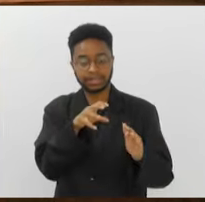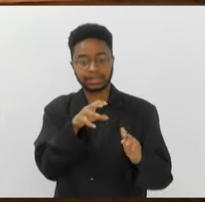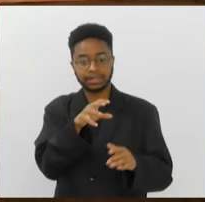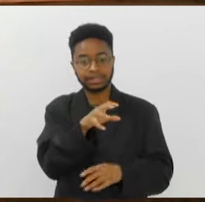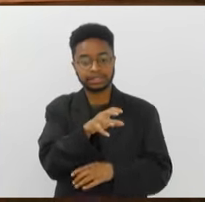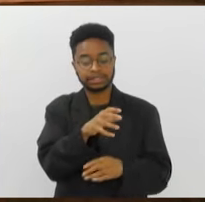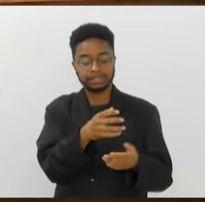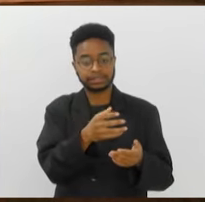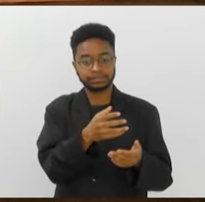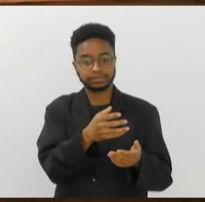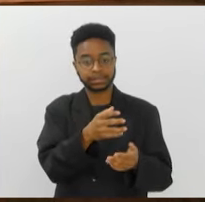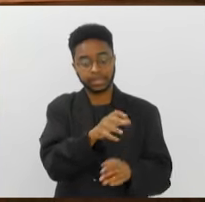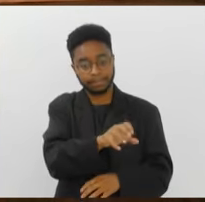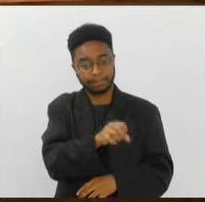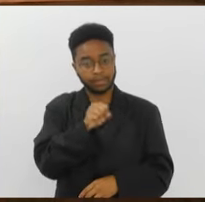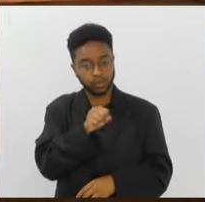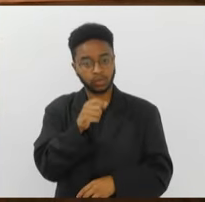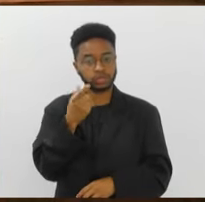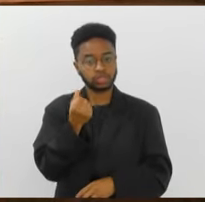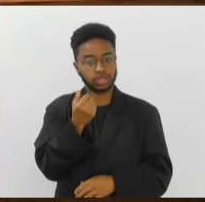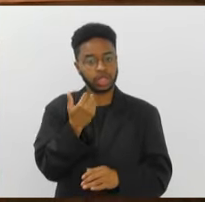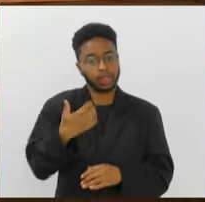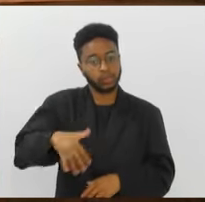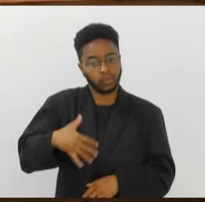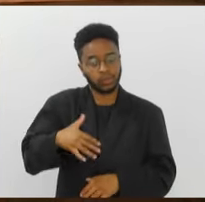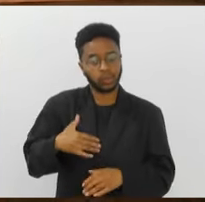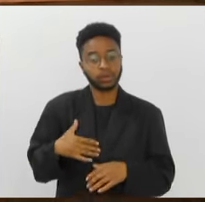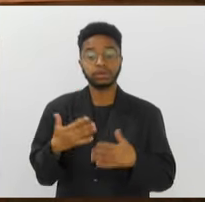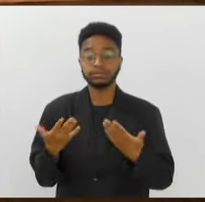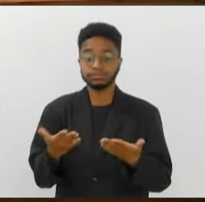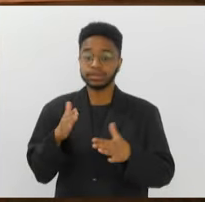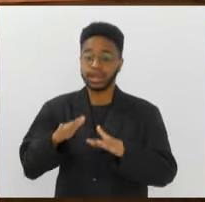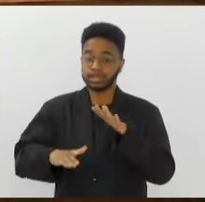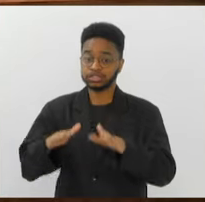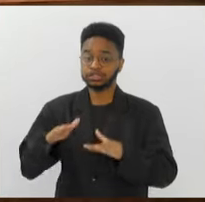quantidade muito grande. Então, muitas vezes, isso é mais